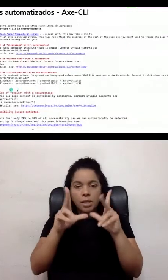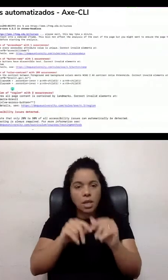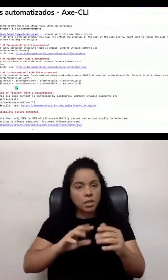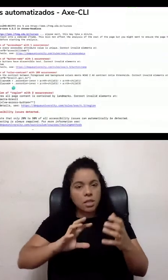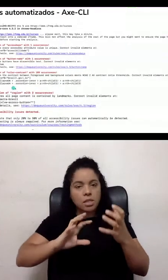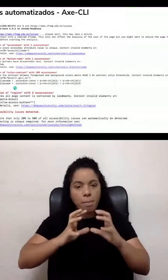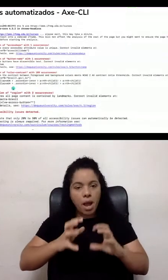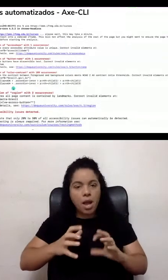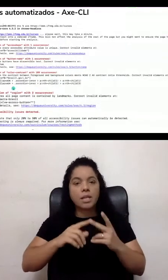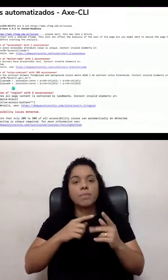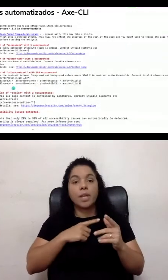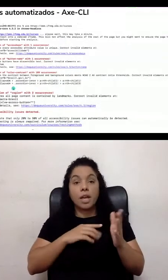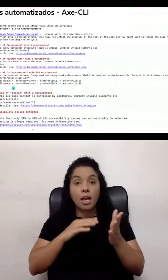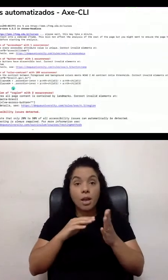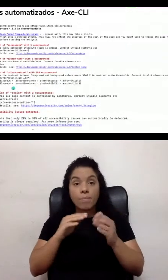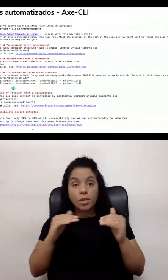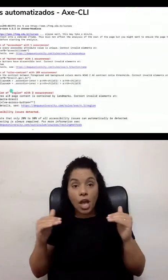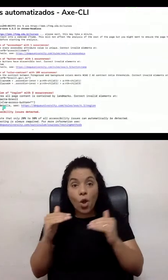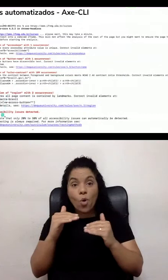Aqui, é claro que aqui eu cortei, né? Só para